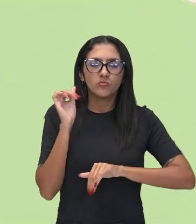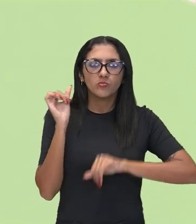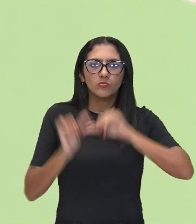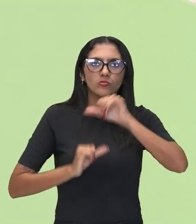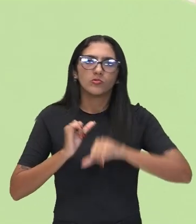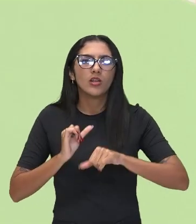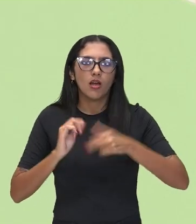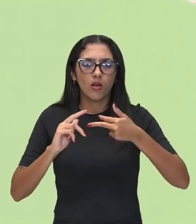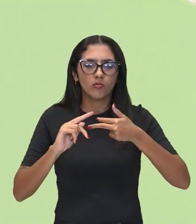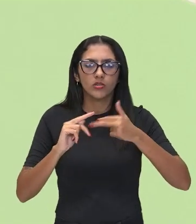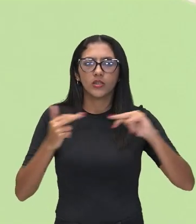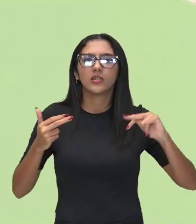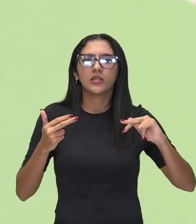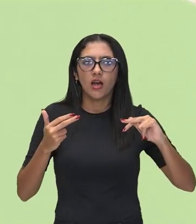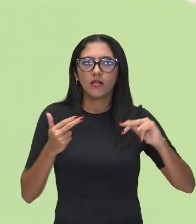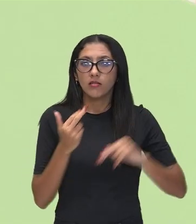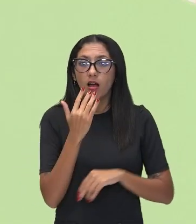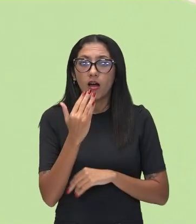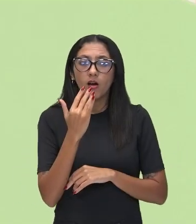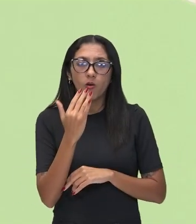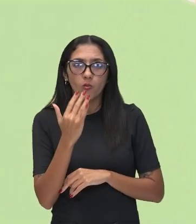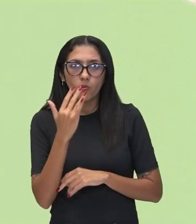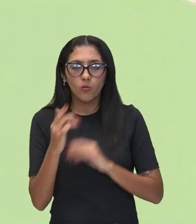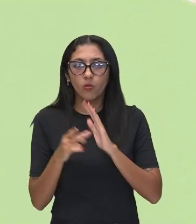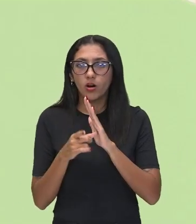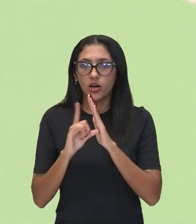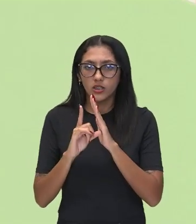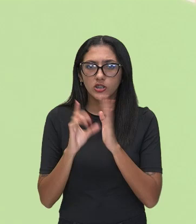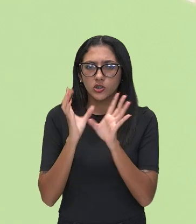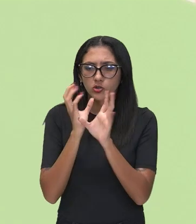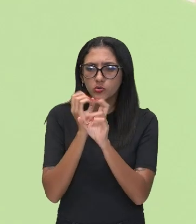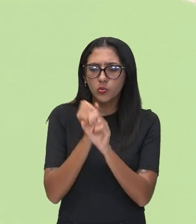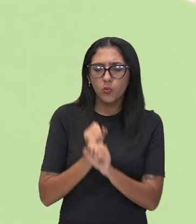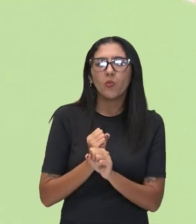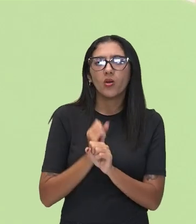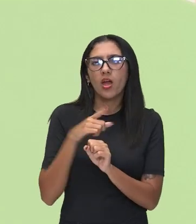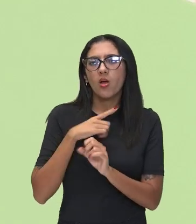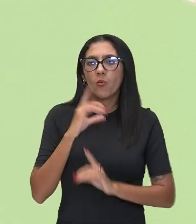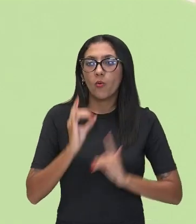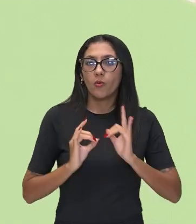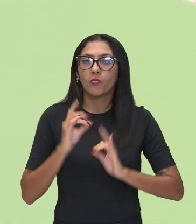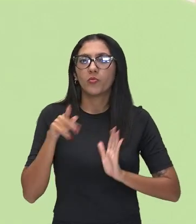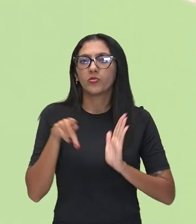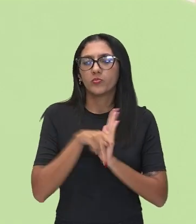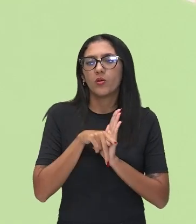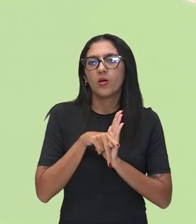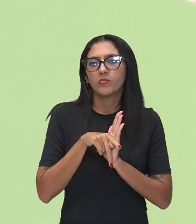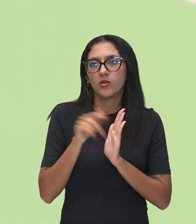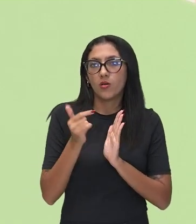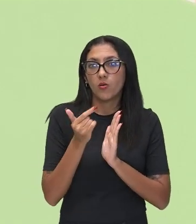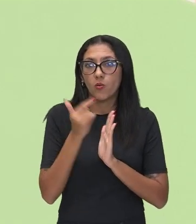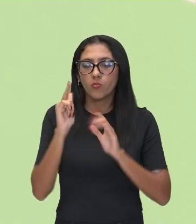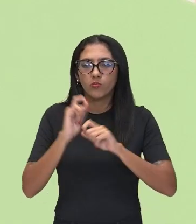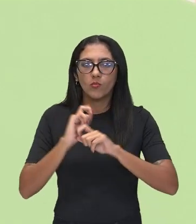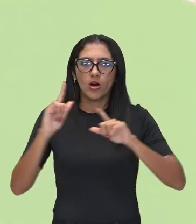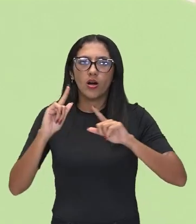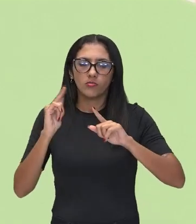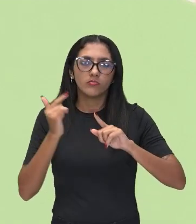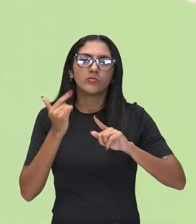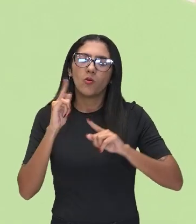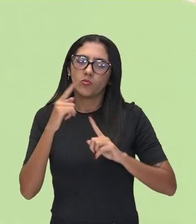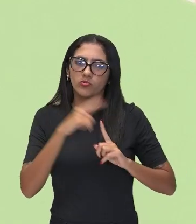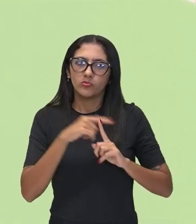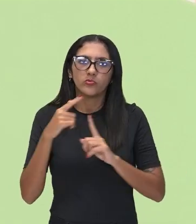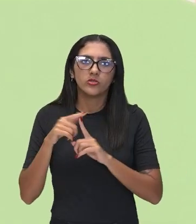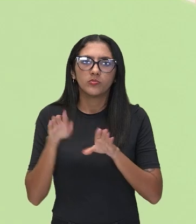fenótipo, ou seja, a cor escura da mariposa é um fenótipo, aquela cor mais clara também é um outro fenótipo,